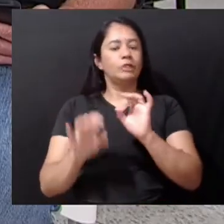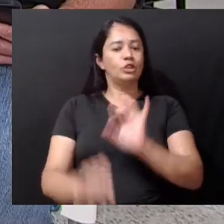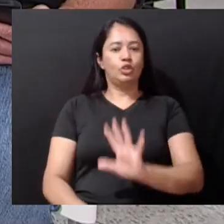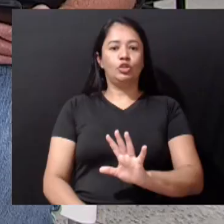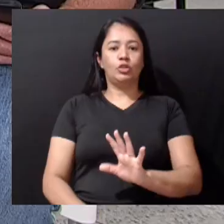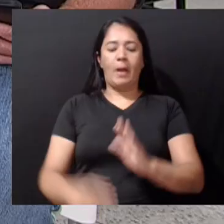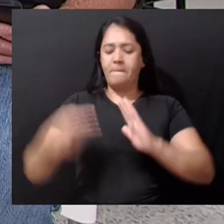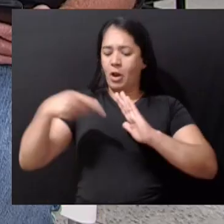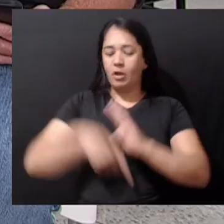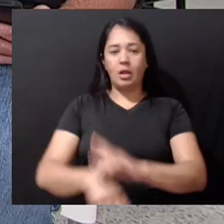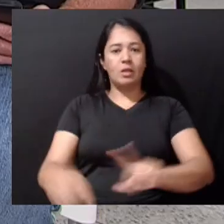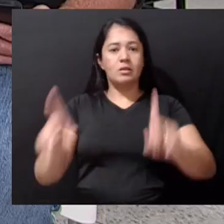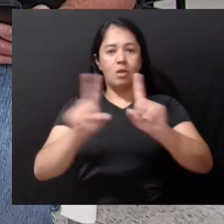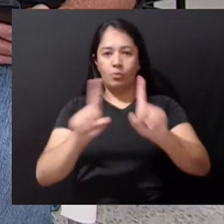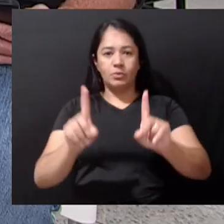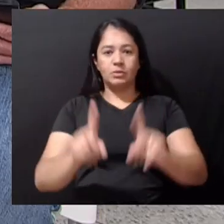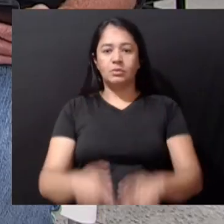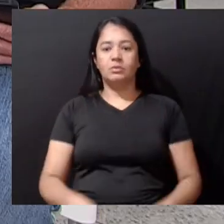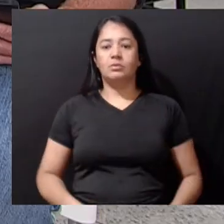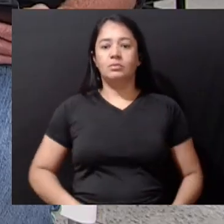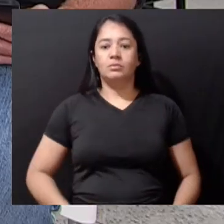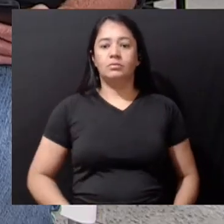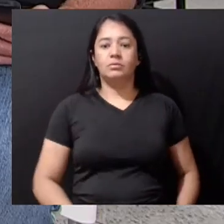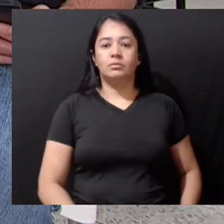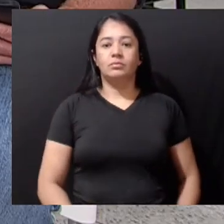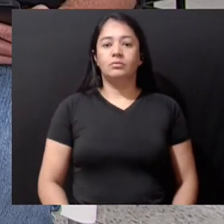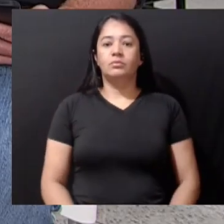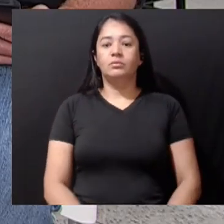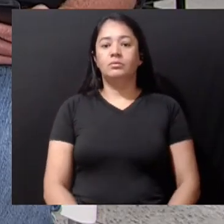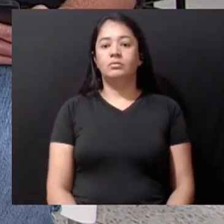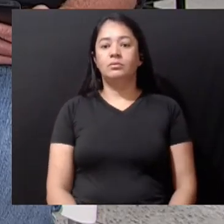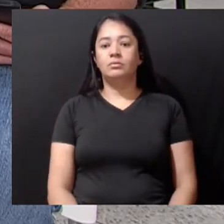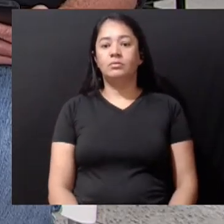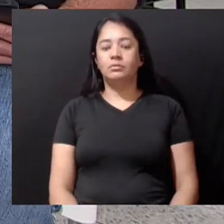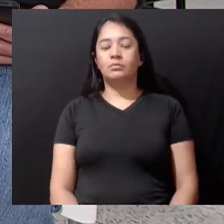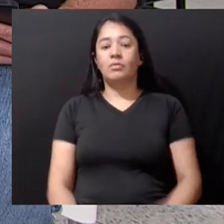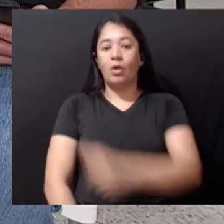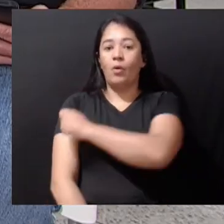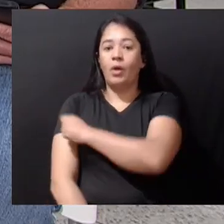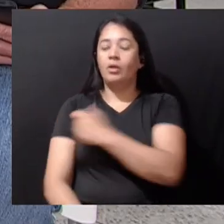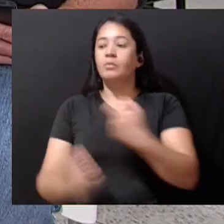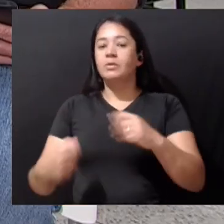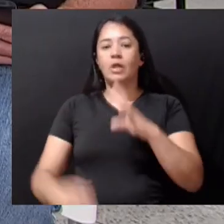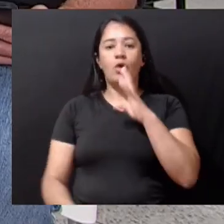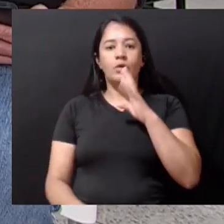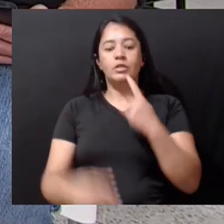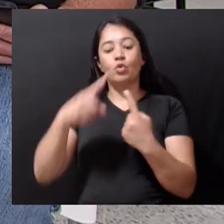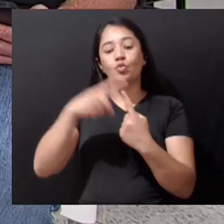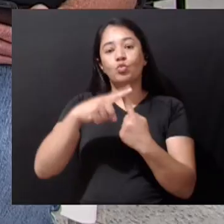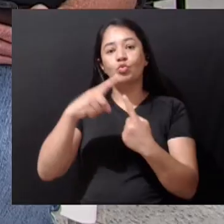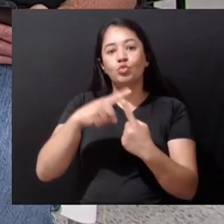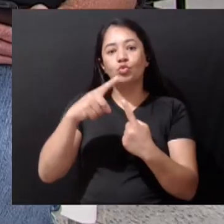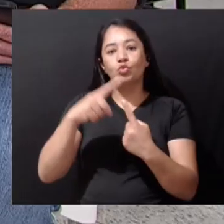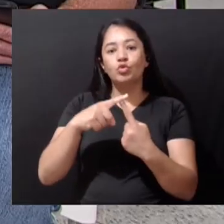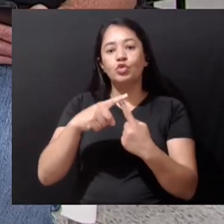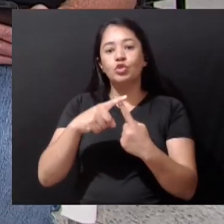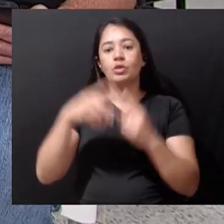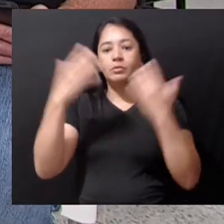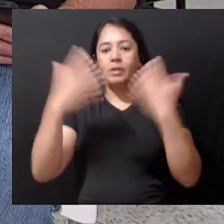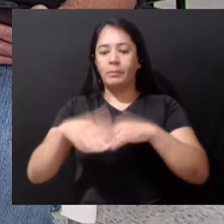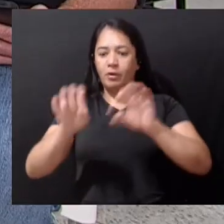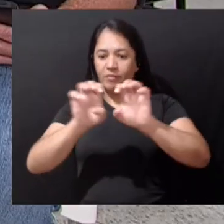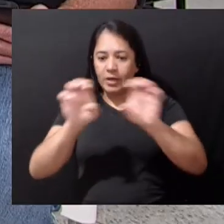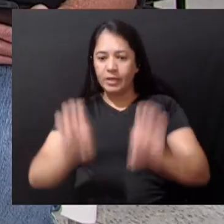mais arrematar os conteúdos. E o candidato conhecer a prova, né? O modelo de prova, a estrutura da prova é interessante, né? Fundamental.